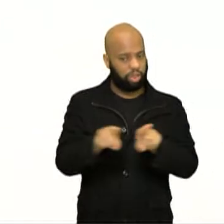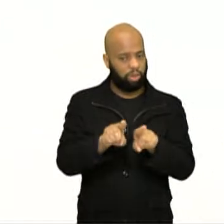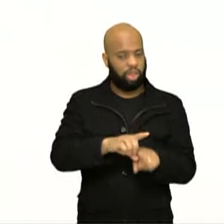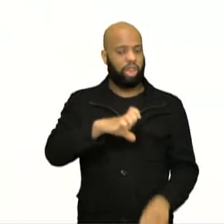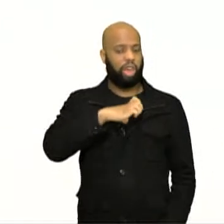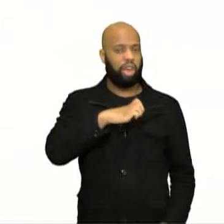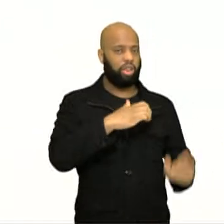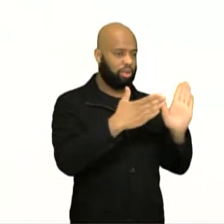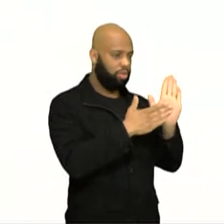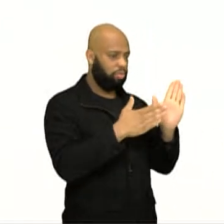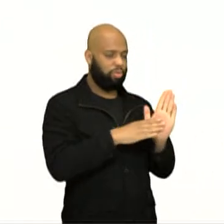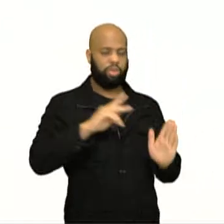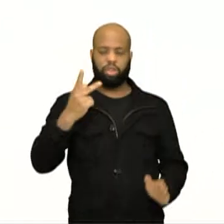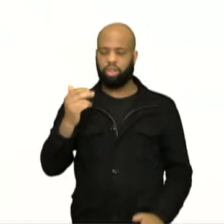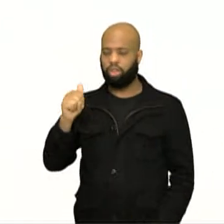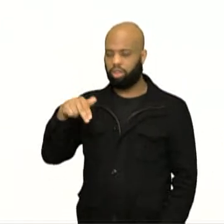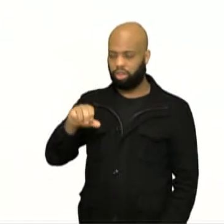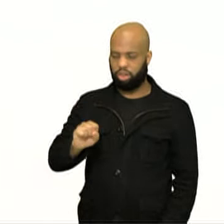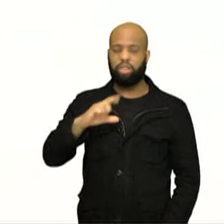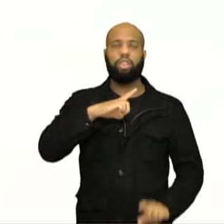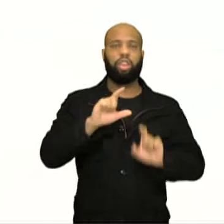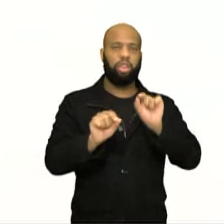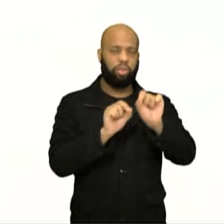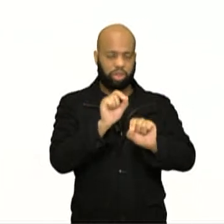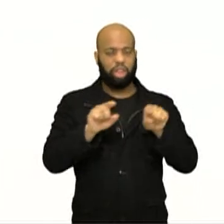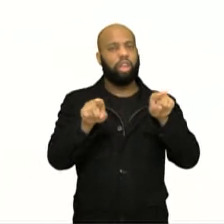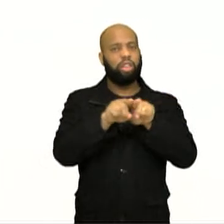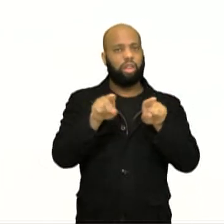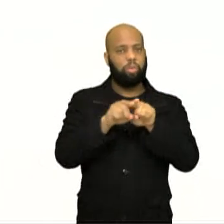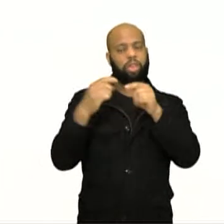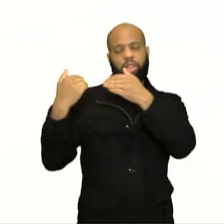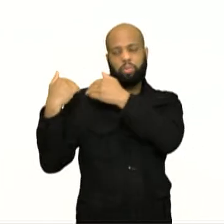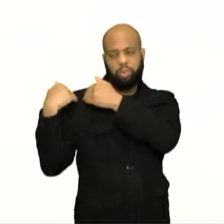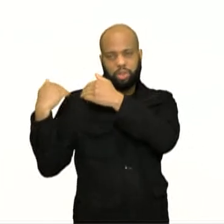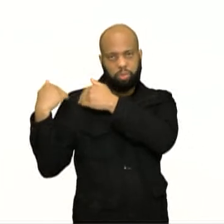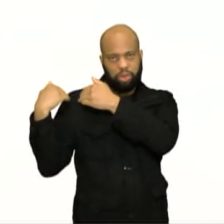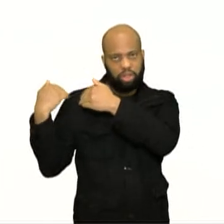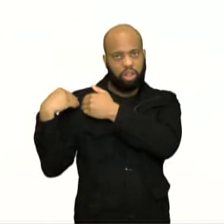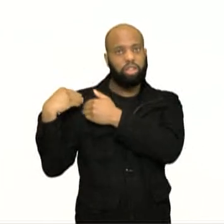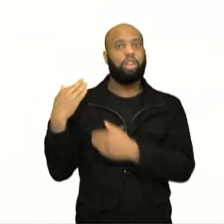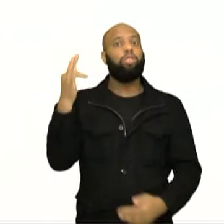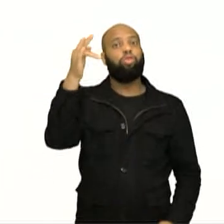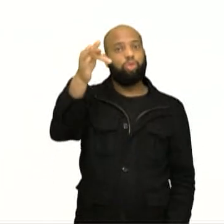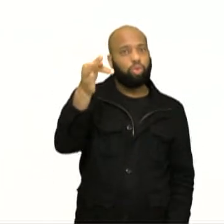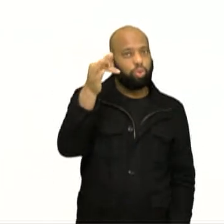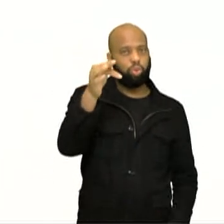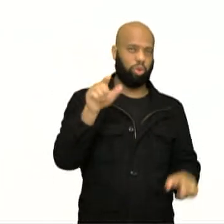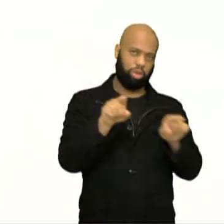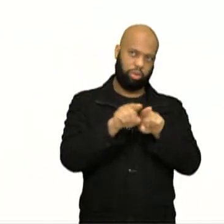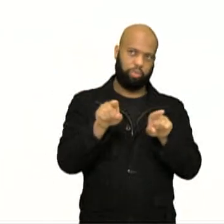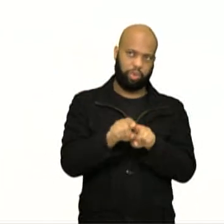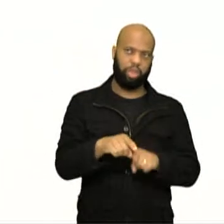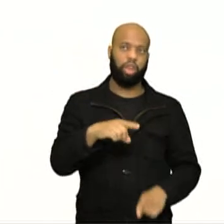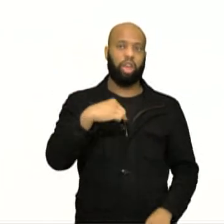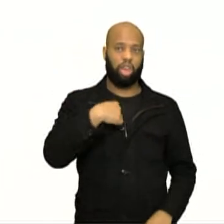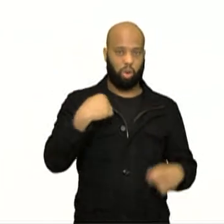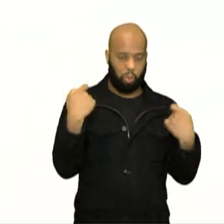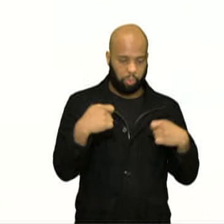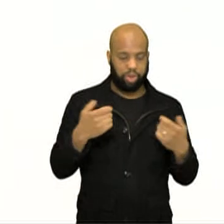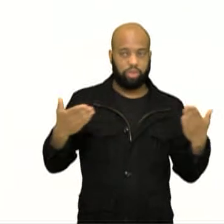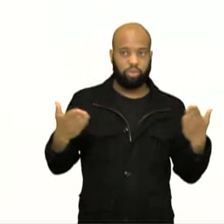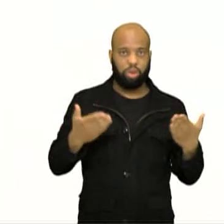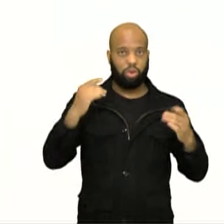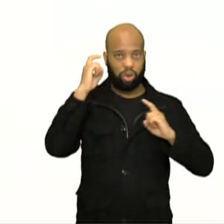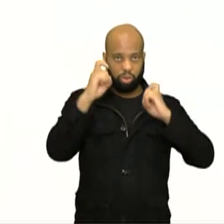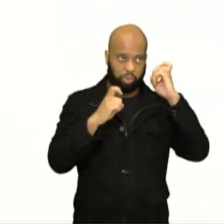proposta por Hans Jonas inclui a responsabilidade por futuras gerações. Eu tenho que me